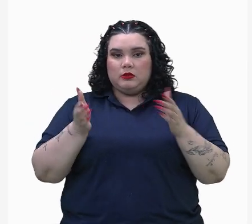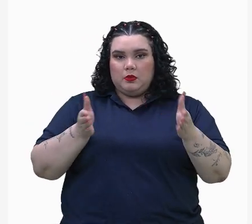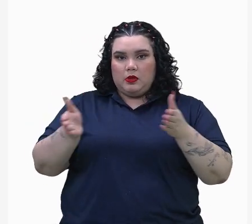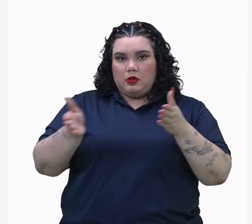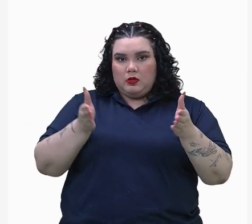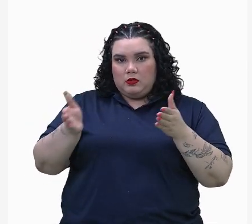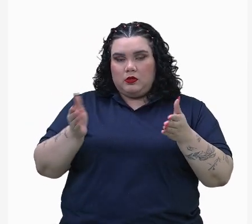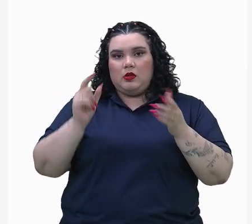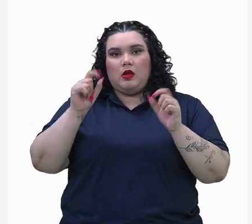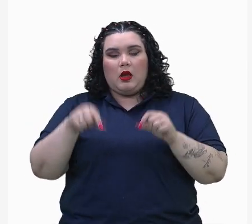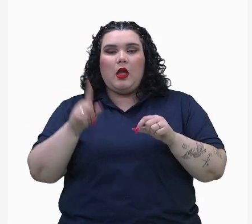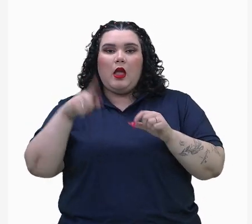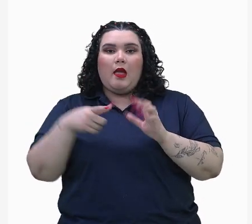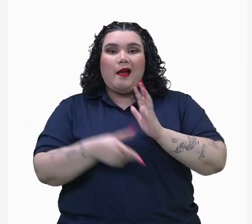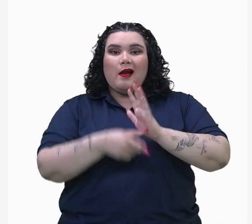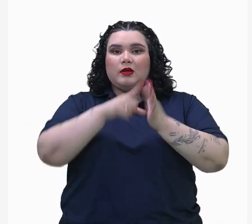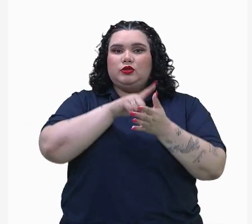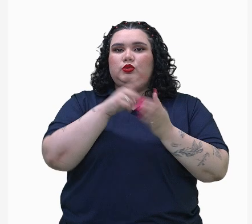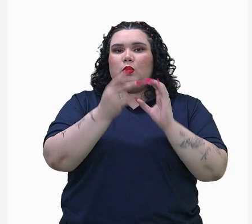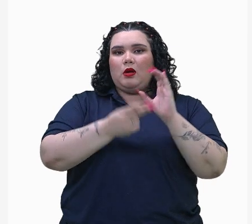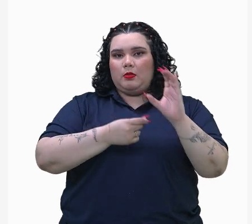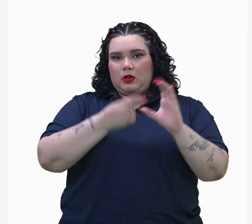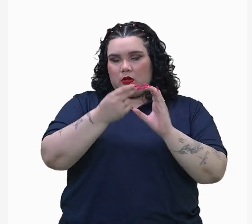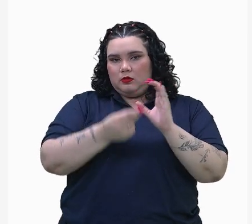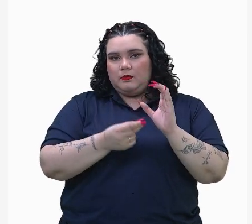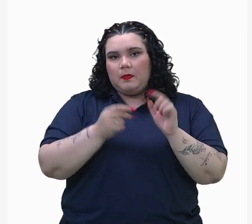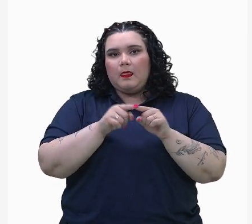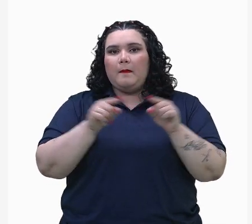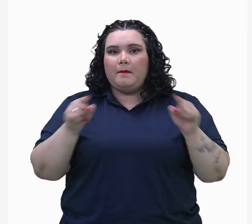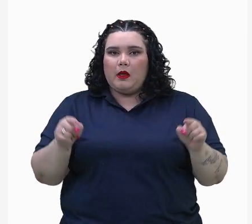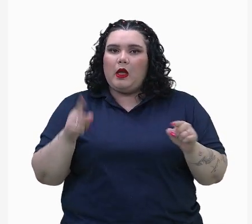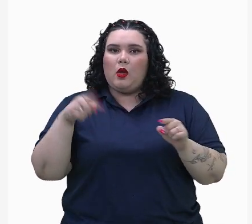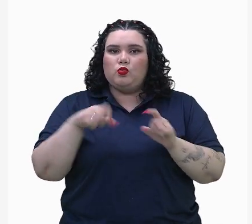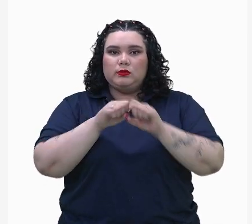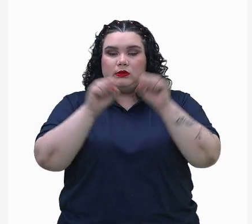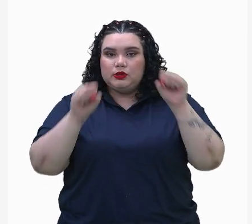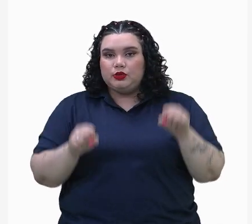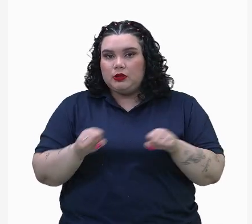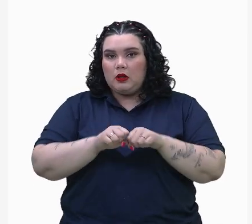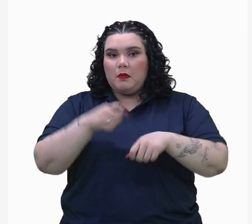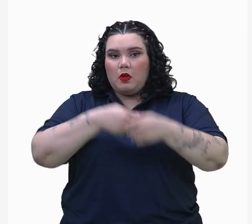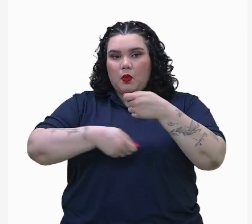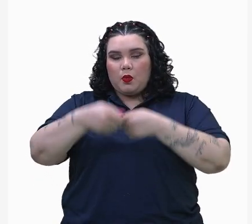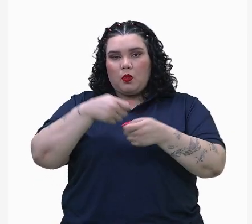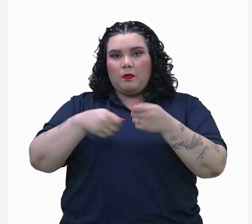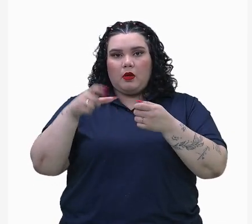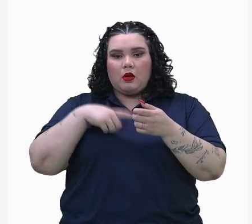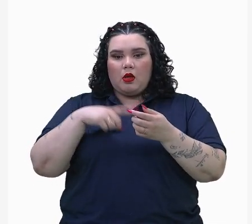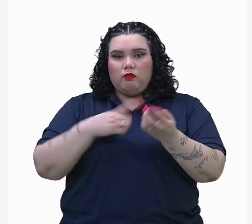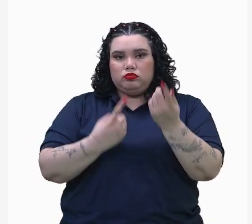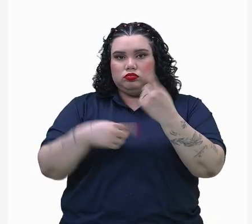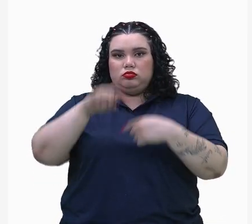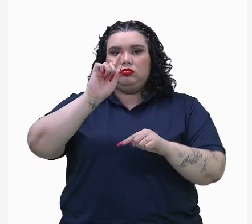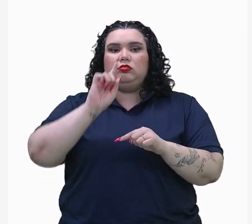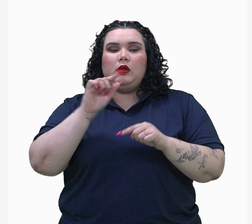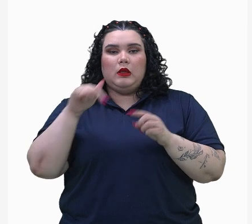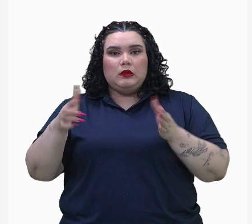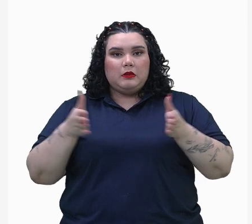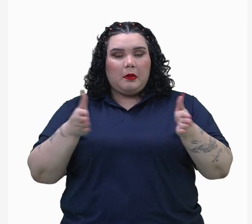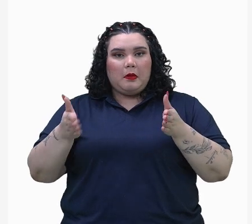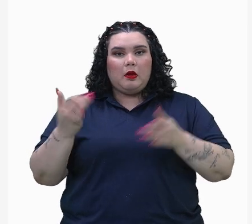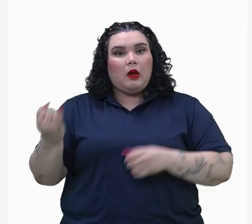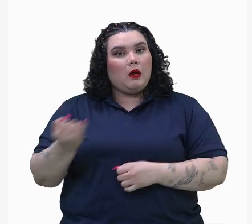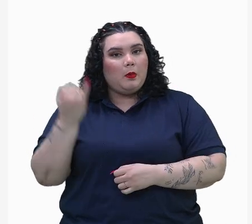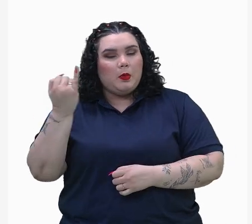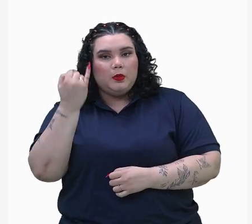prática pré-capitalista. Mas, de fato, foi um sistema econômico que vigorou no Antigo Regime e que foi importantíssimo,